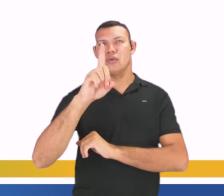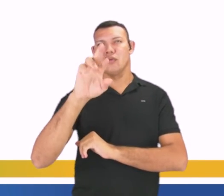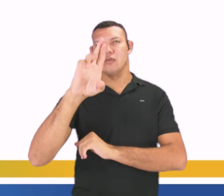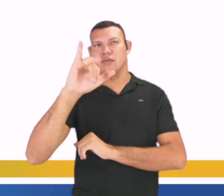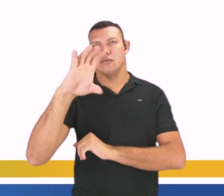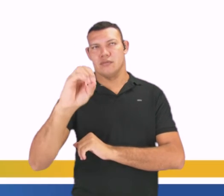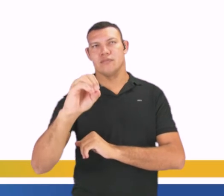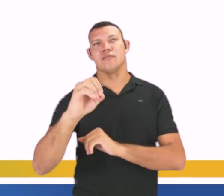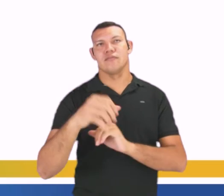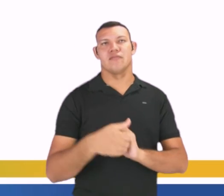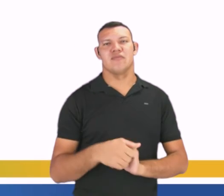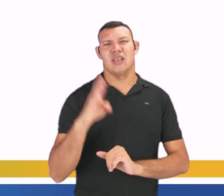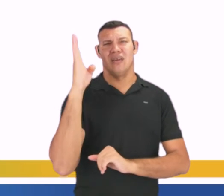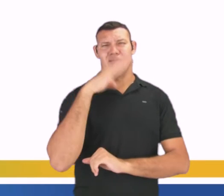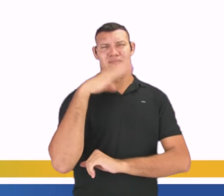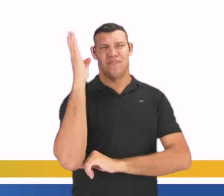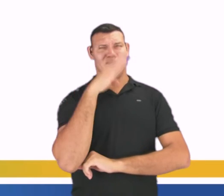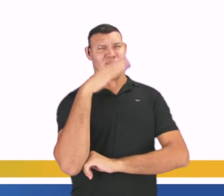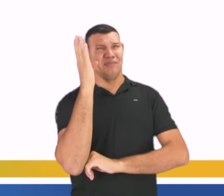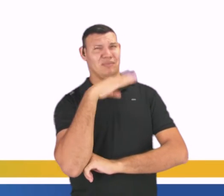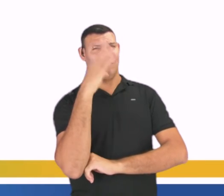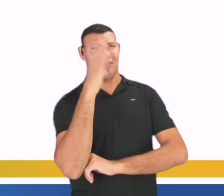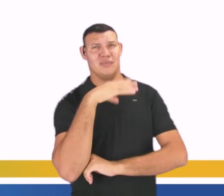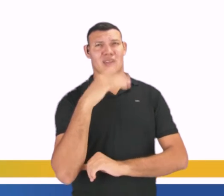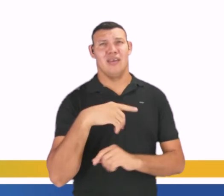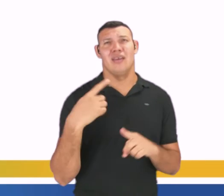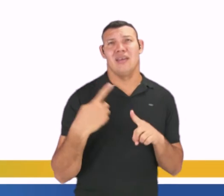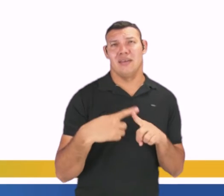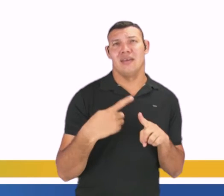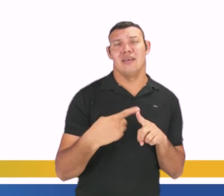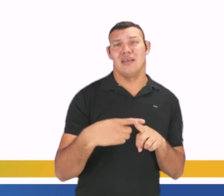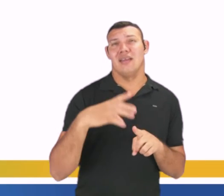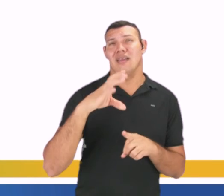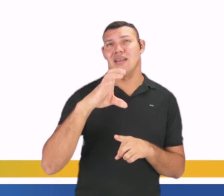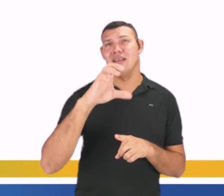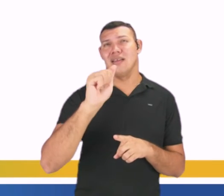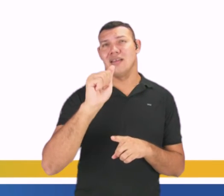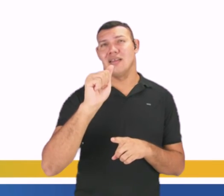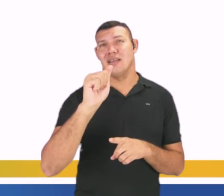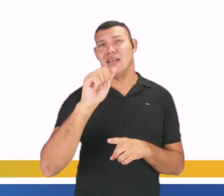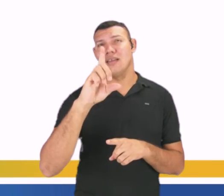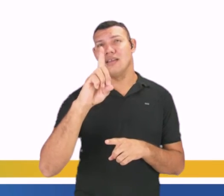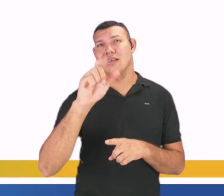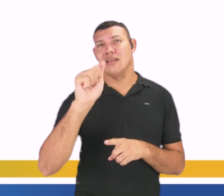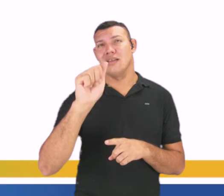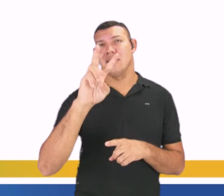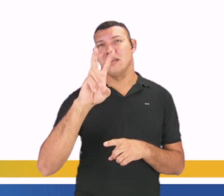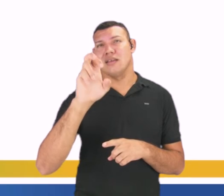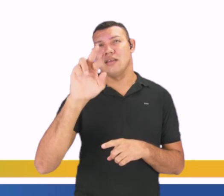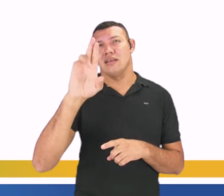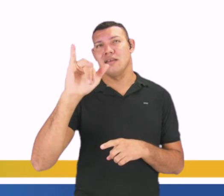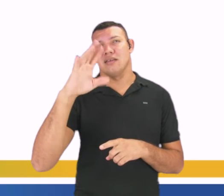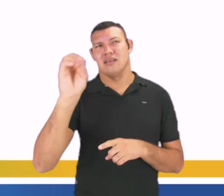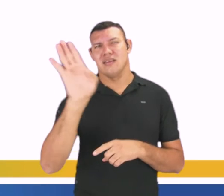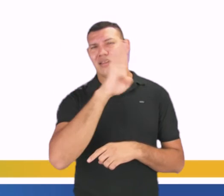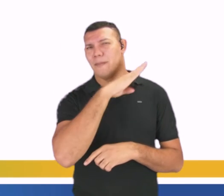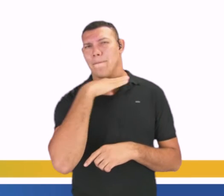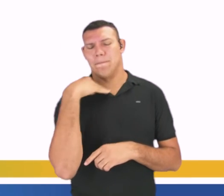libera a cadaverina e a putrescina, que é aquele mau odor que é liberado pelos peixes